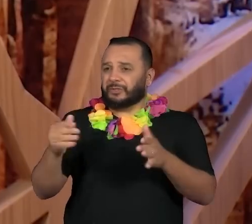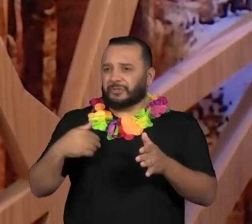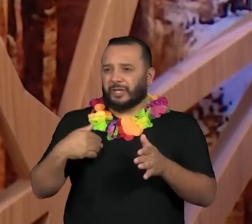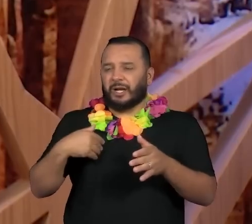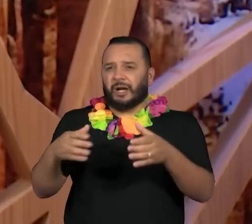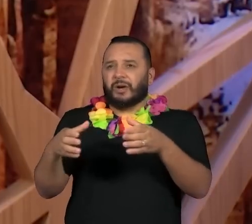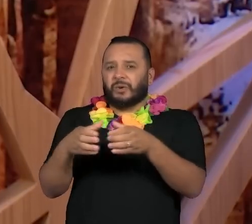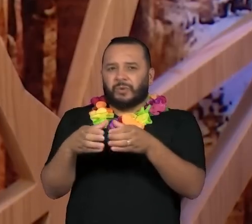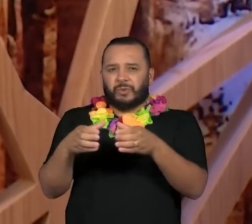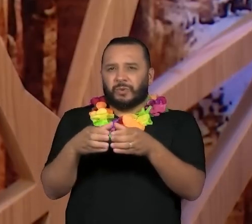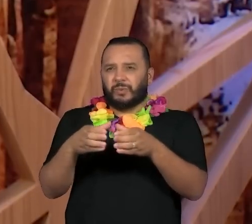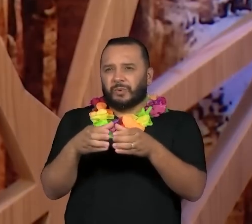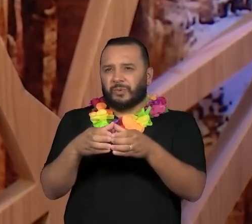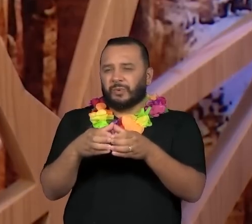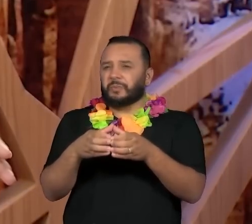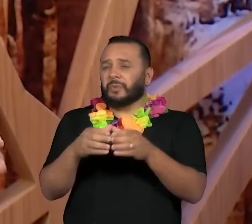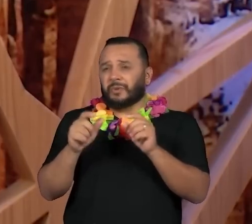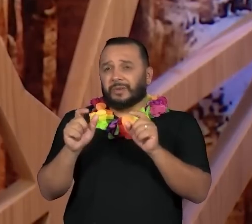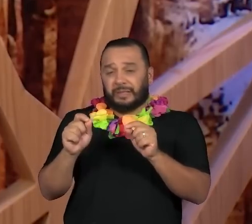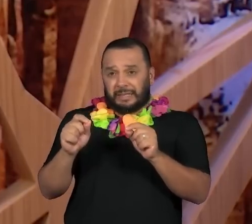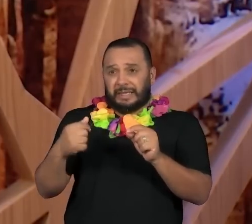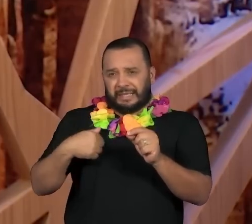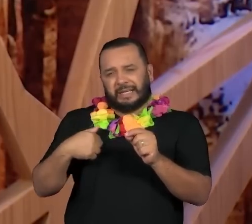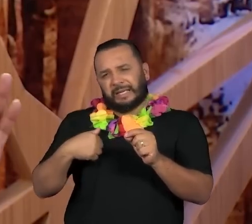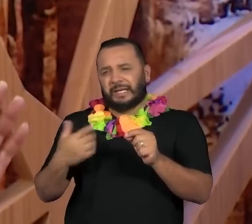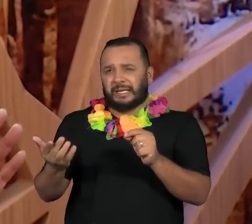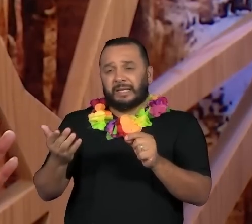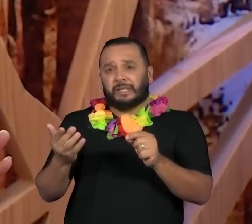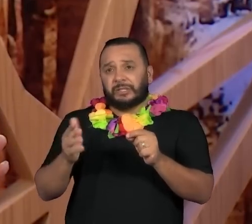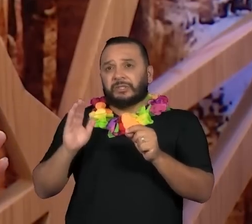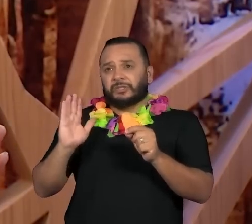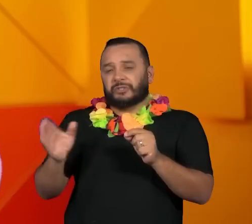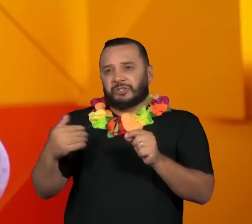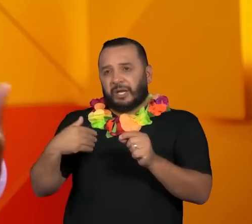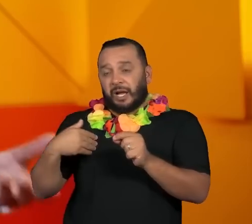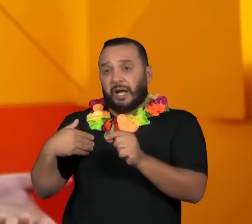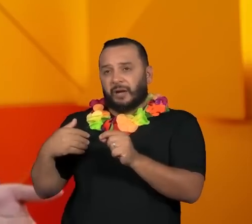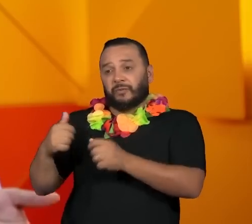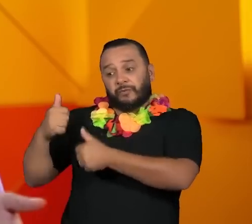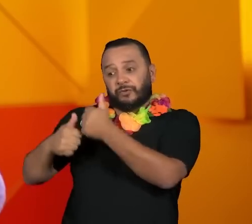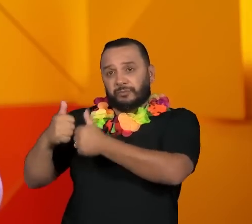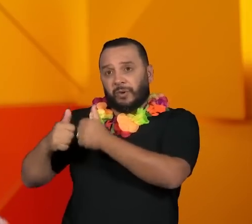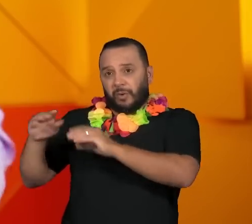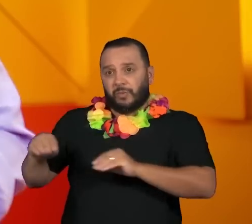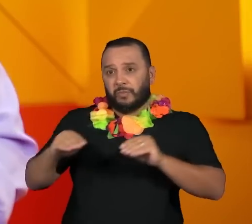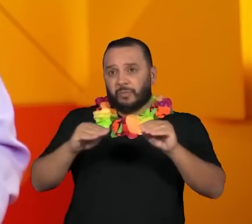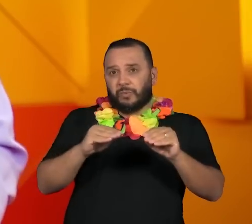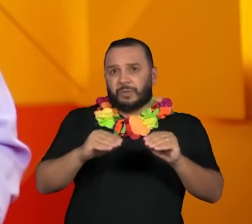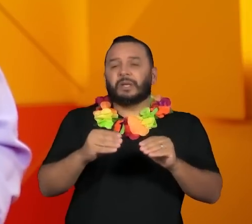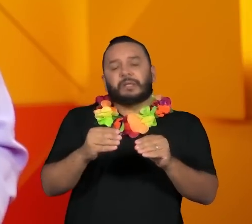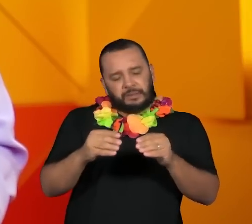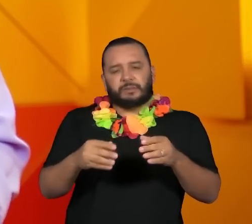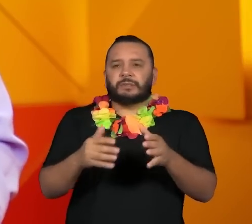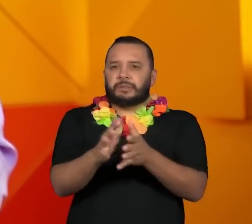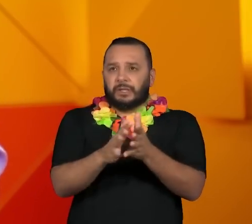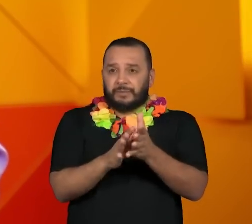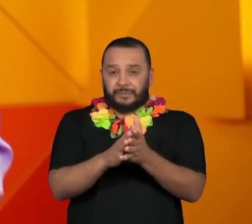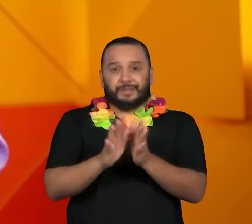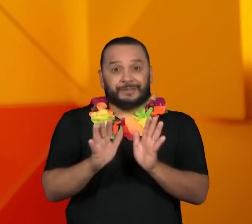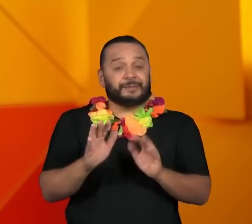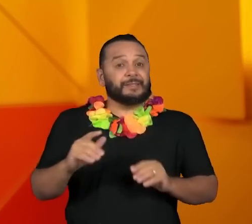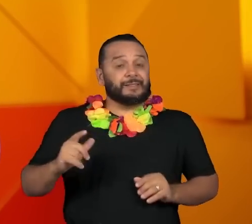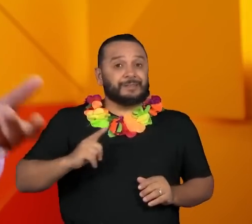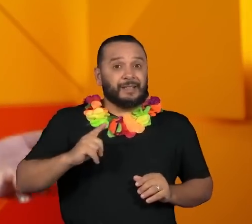fora do estádio para dentro do samba, elas são escolas de samba. E o carnaval é um grande espetáculo visual e